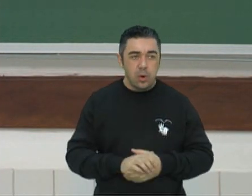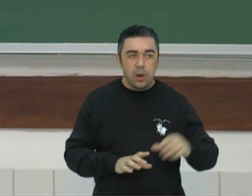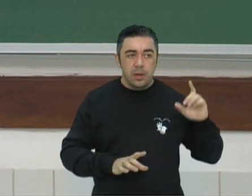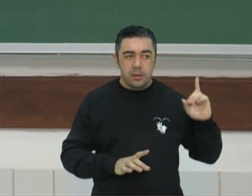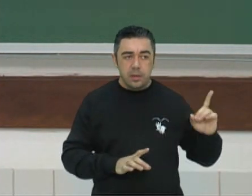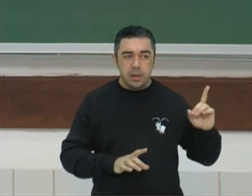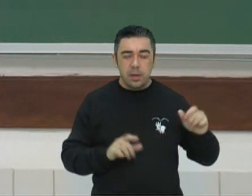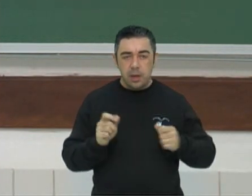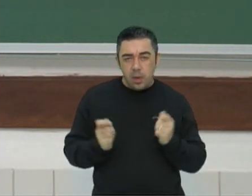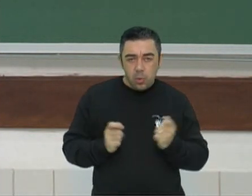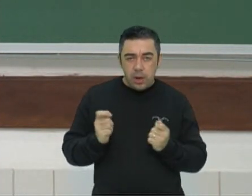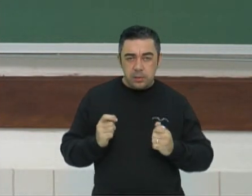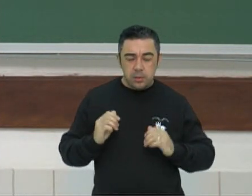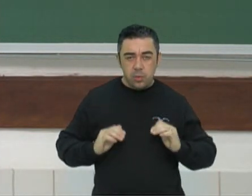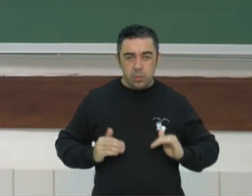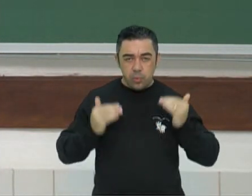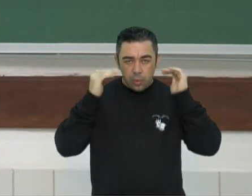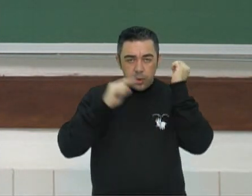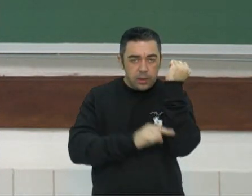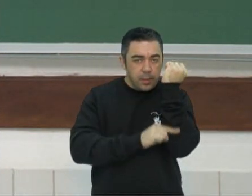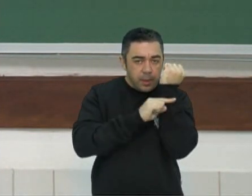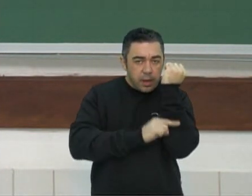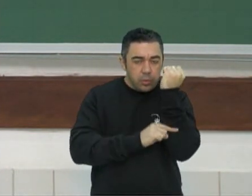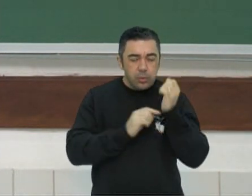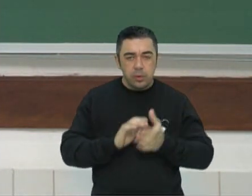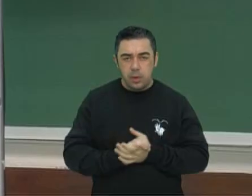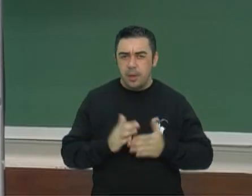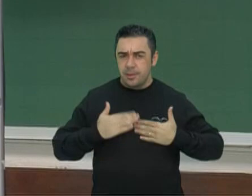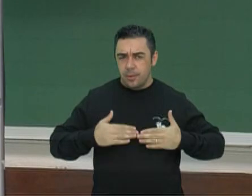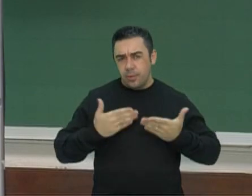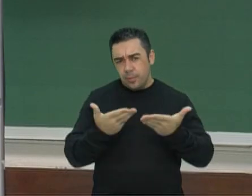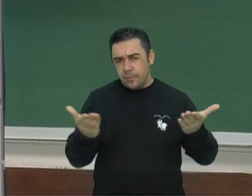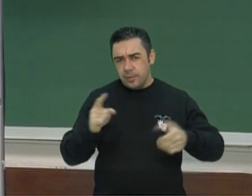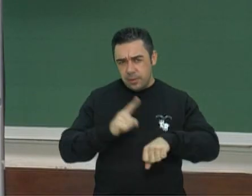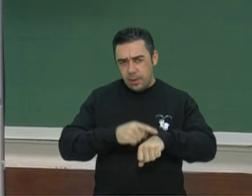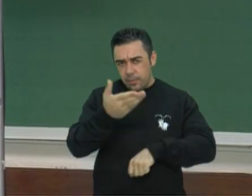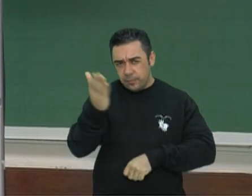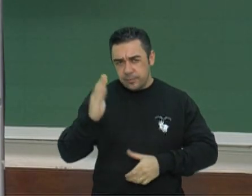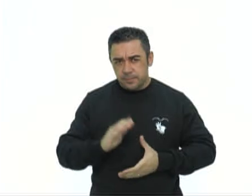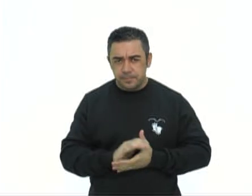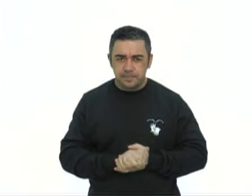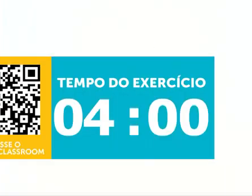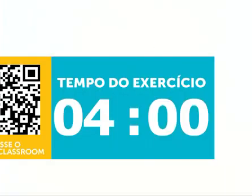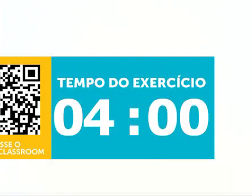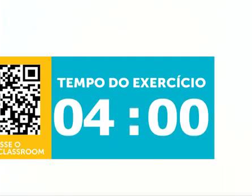Ou letra D, regulação térmica. Essa é bem tranquilinha, eu deixo mais um tempinho para vocês.